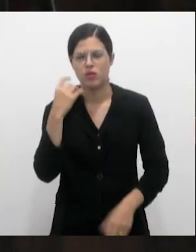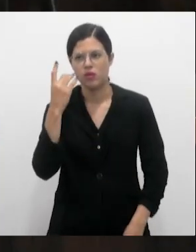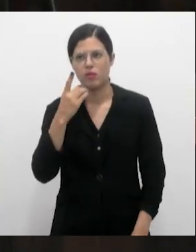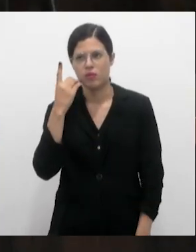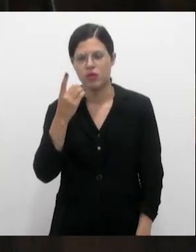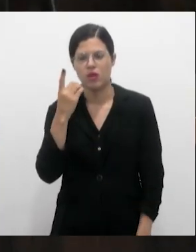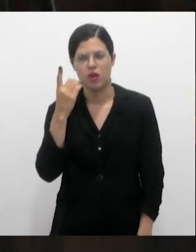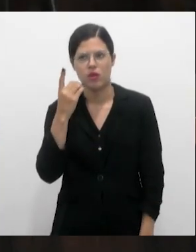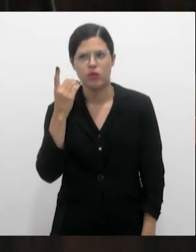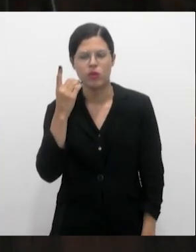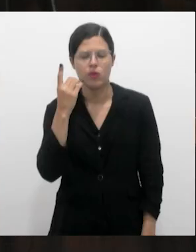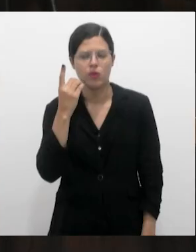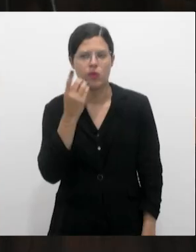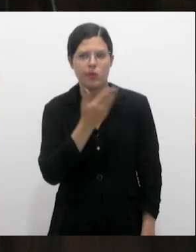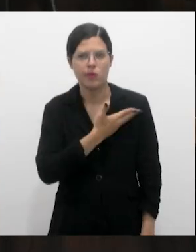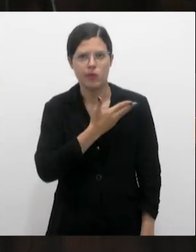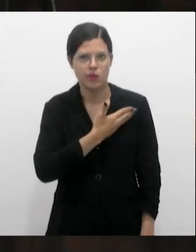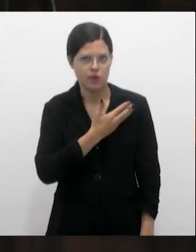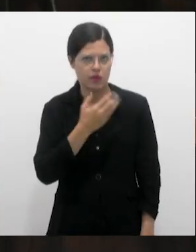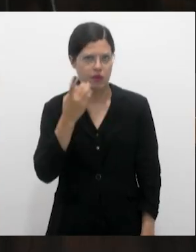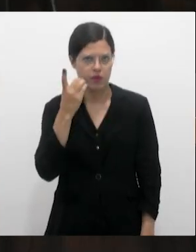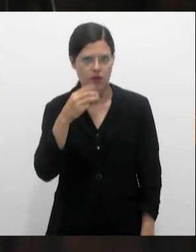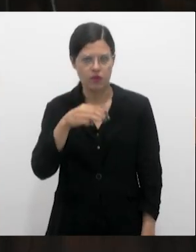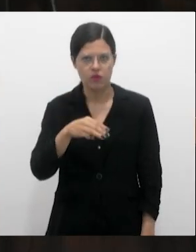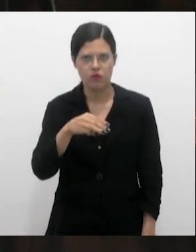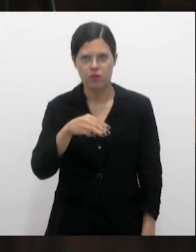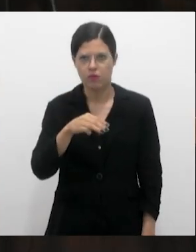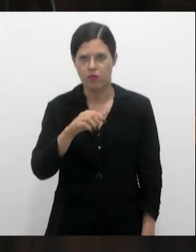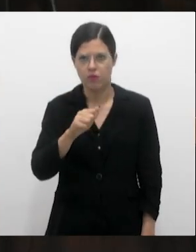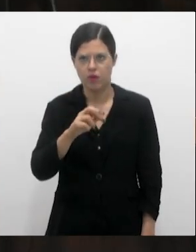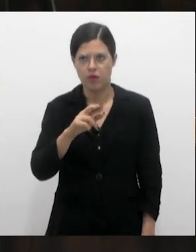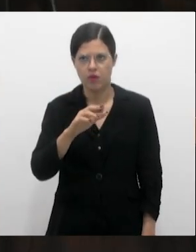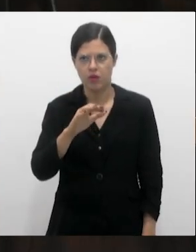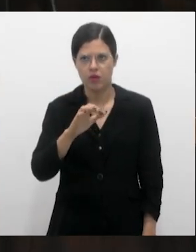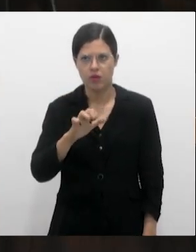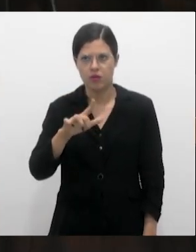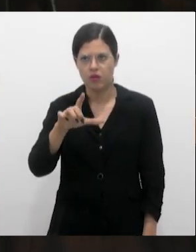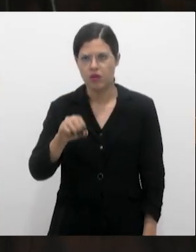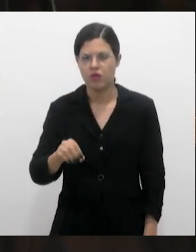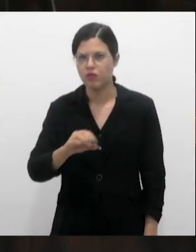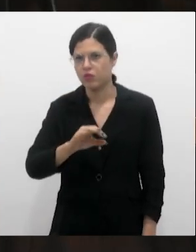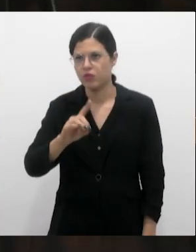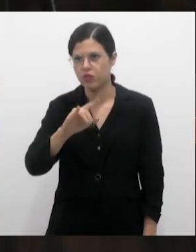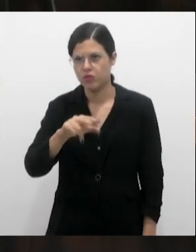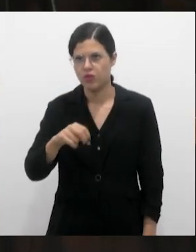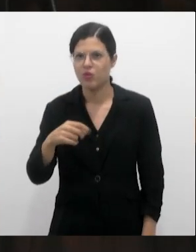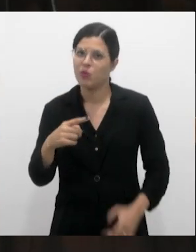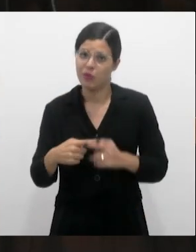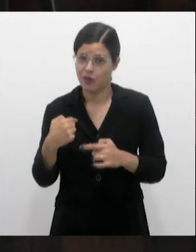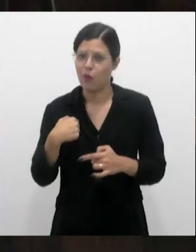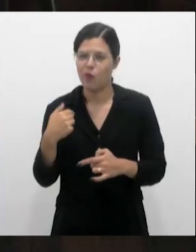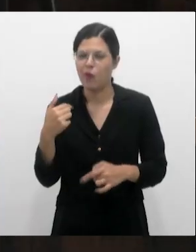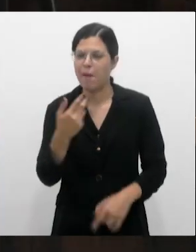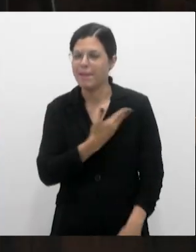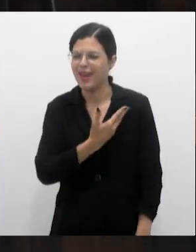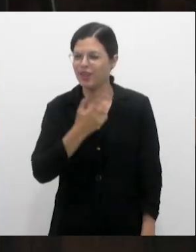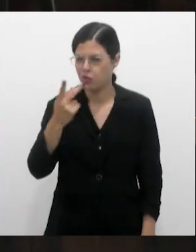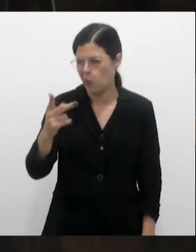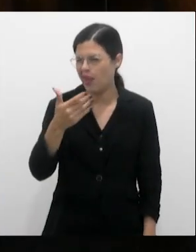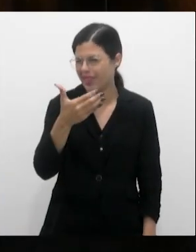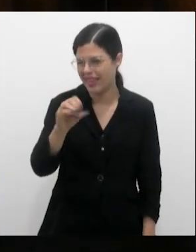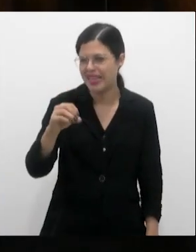nobre amigo deputado Marcelo Dino, que eu sou tua amiga, eu vou te dar 10 minutos, tá? Que isso,